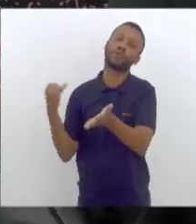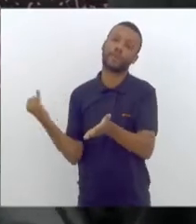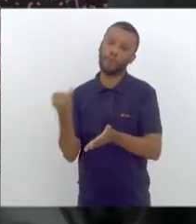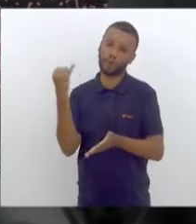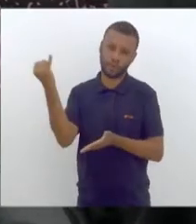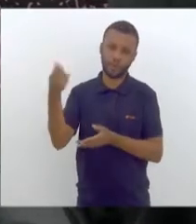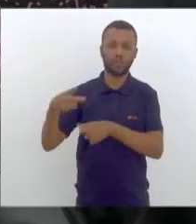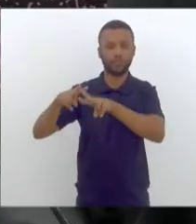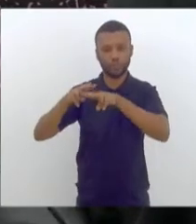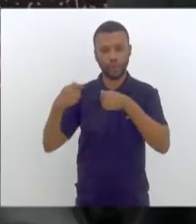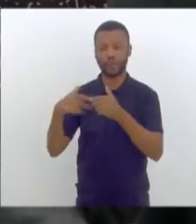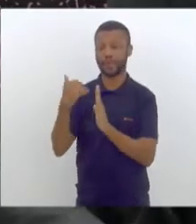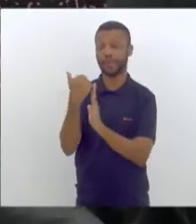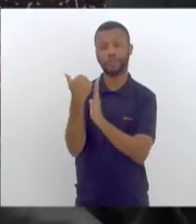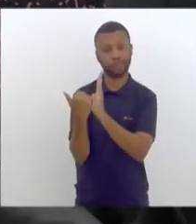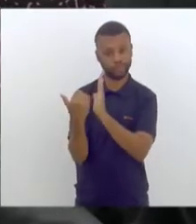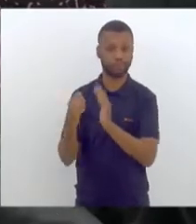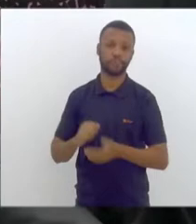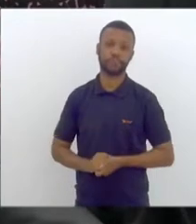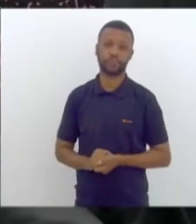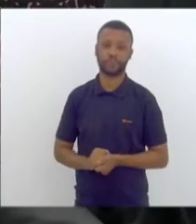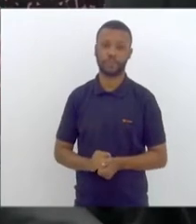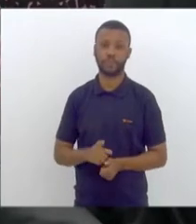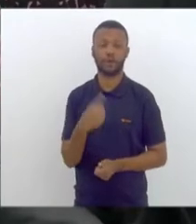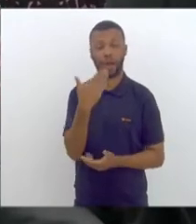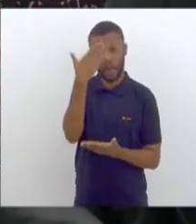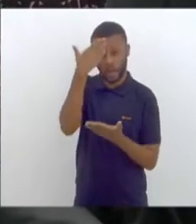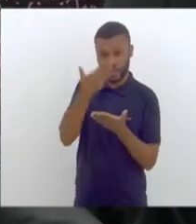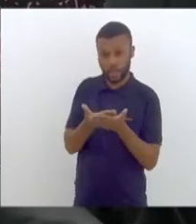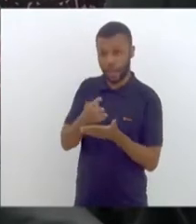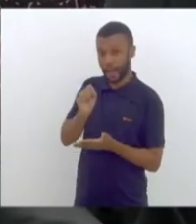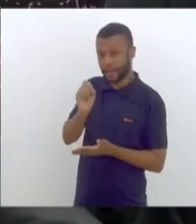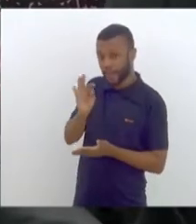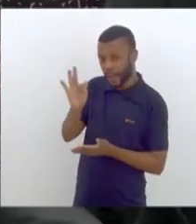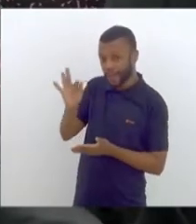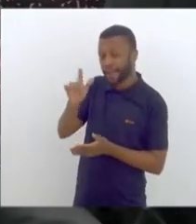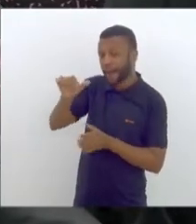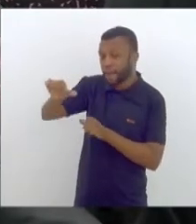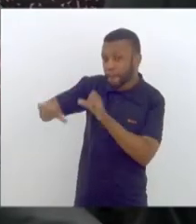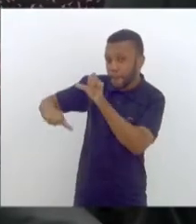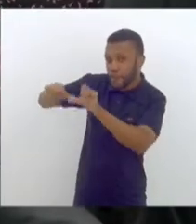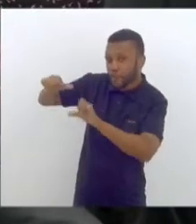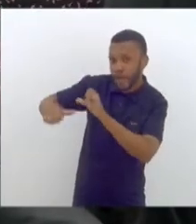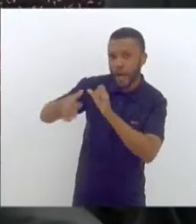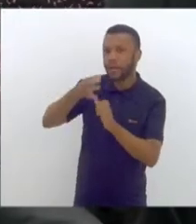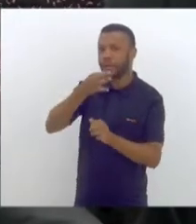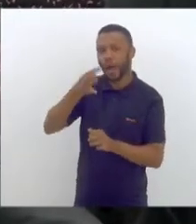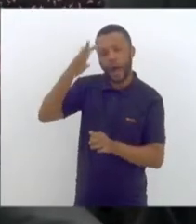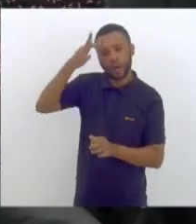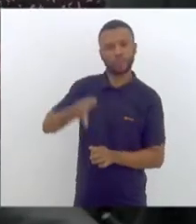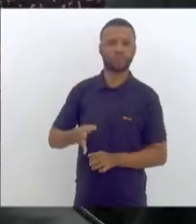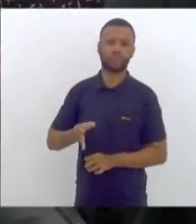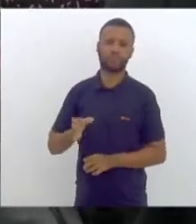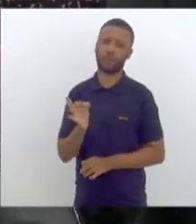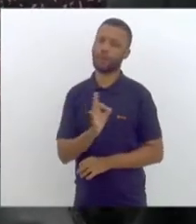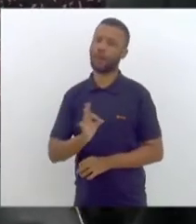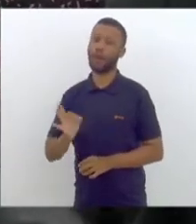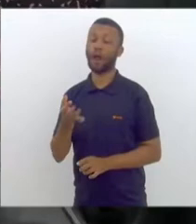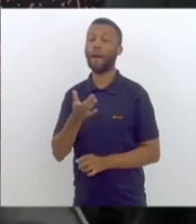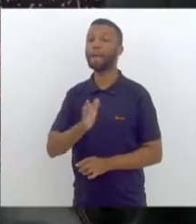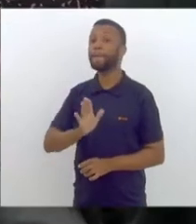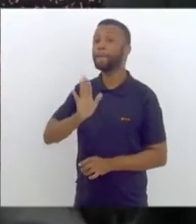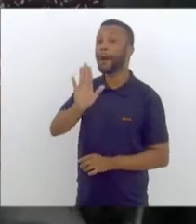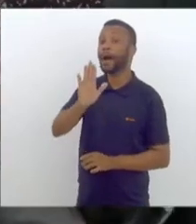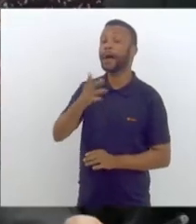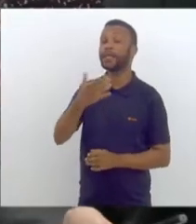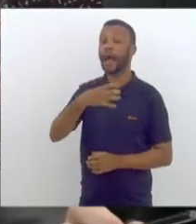ela deve ser reduzida não acreditamos que o Supremo não deve mudar esse entendimento Entretanto a